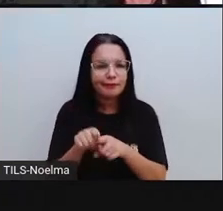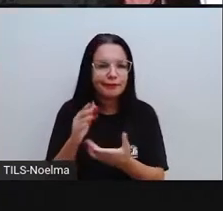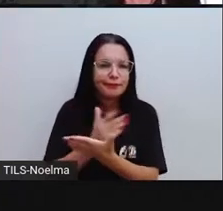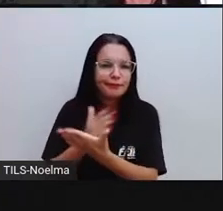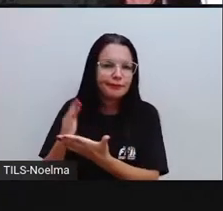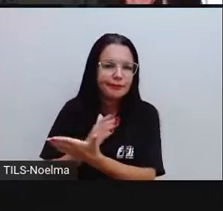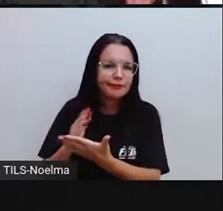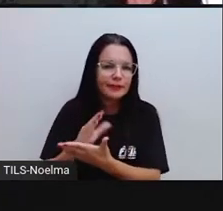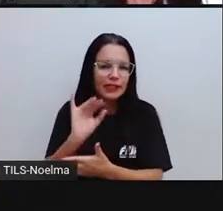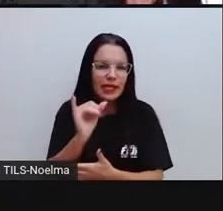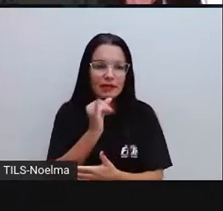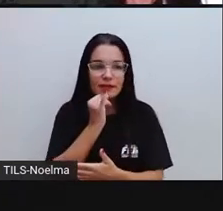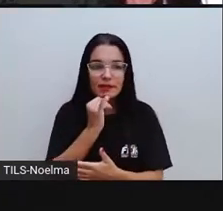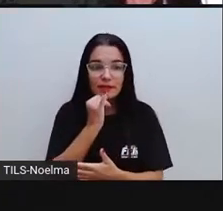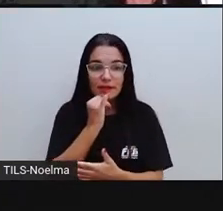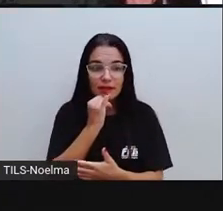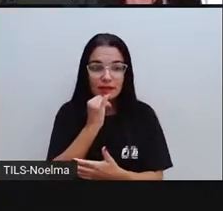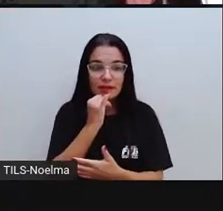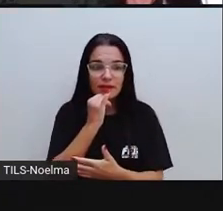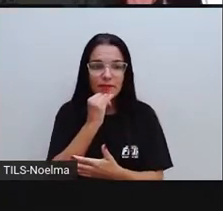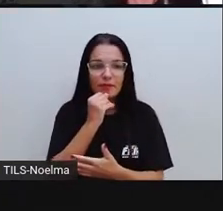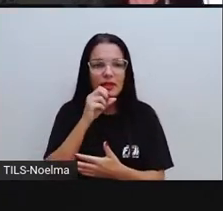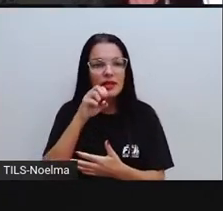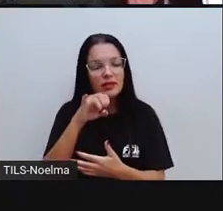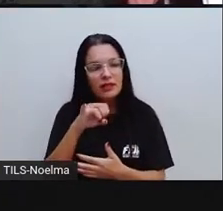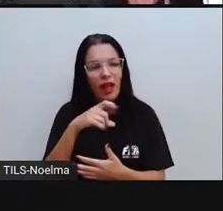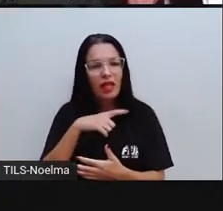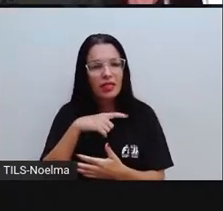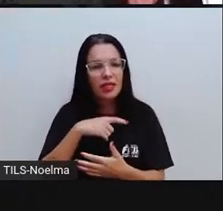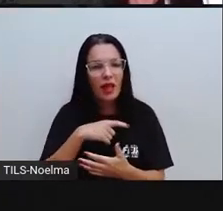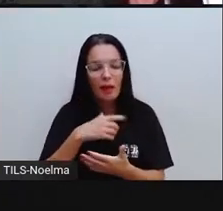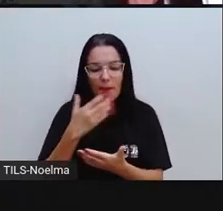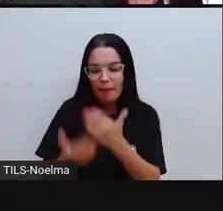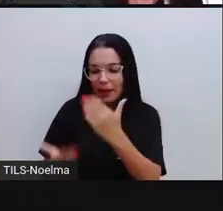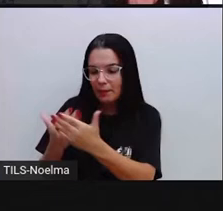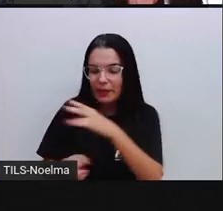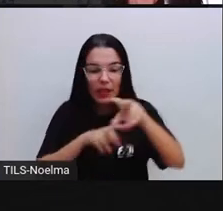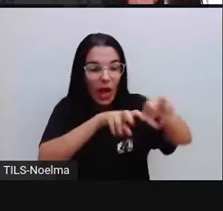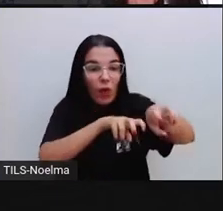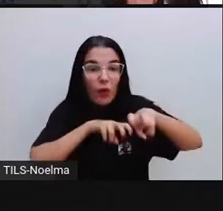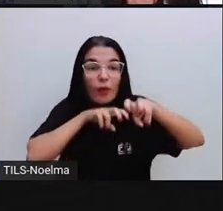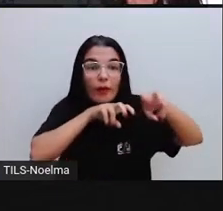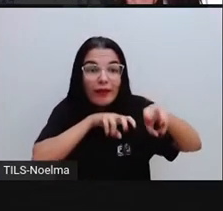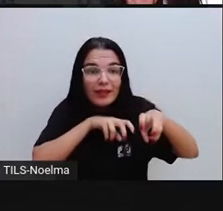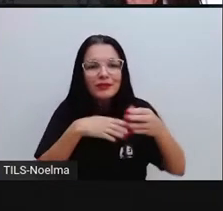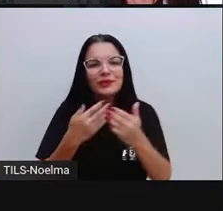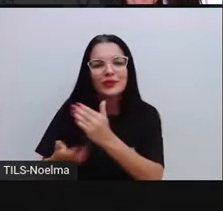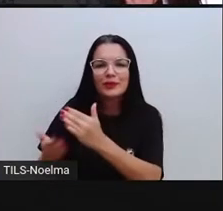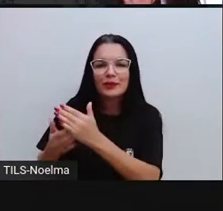caso houvesse prejuízo na colheita, era descontado aí do salário deles também.